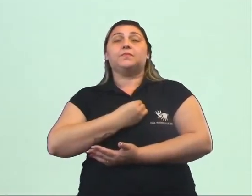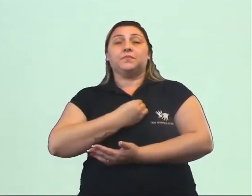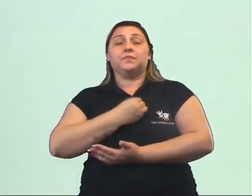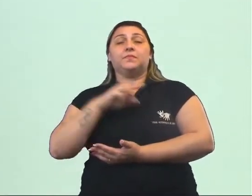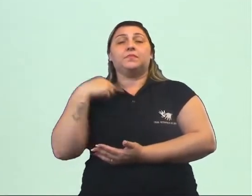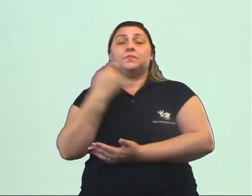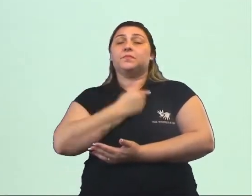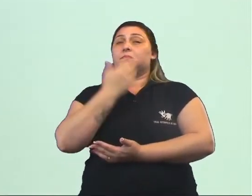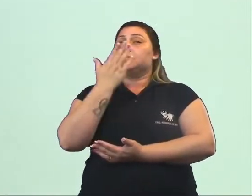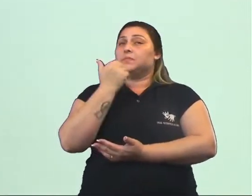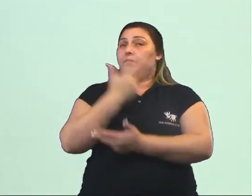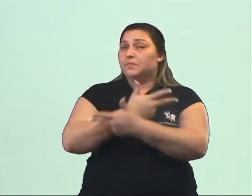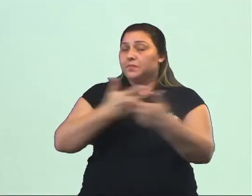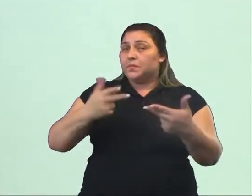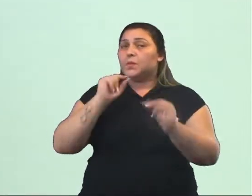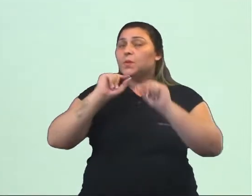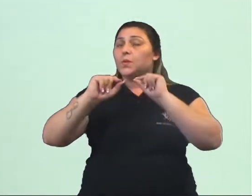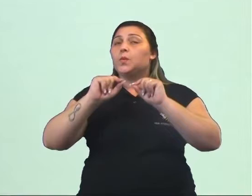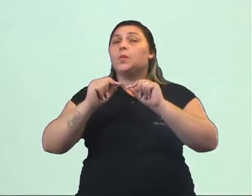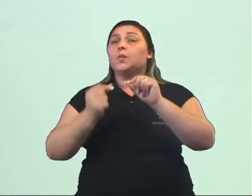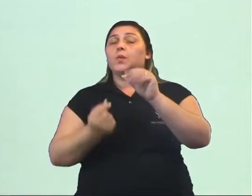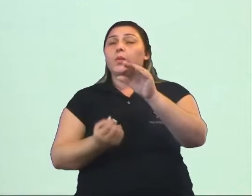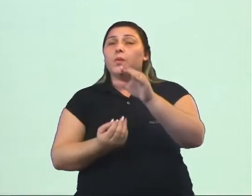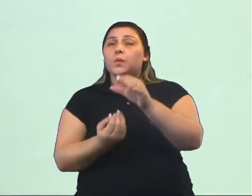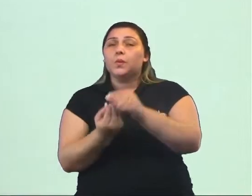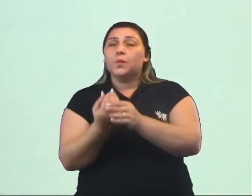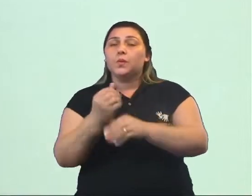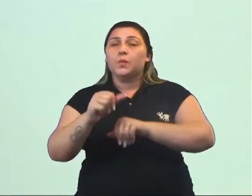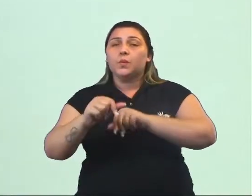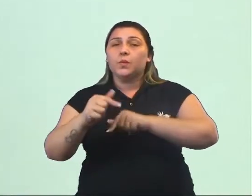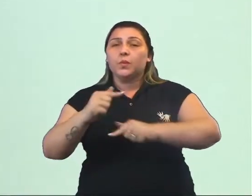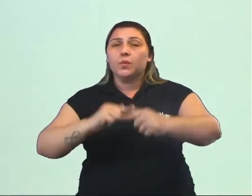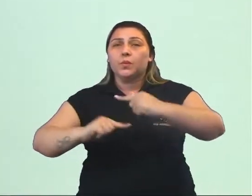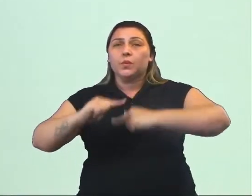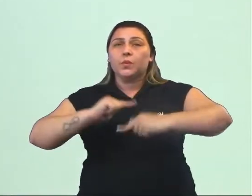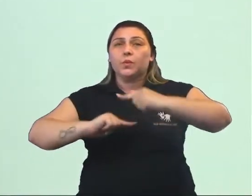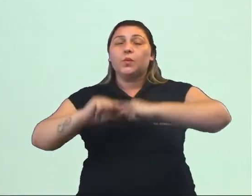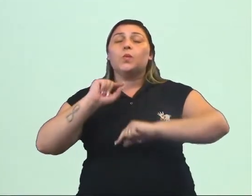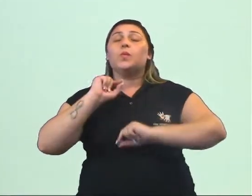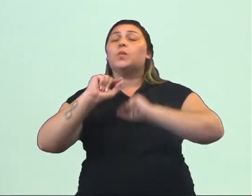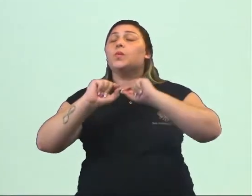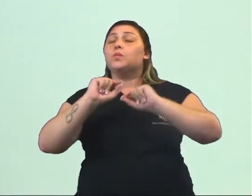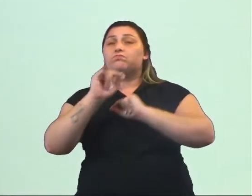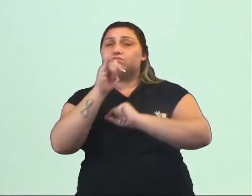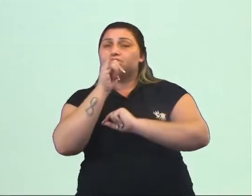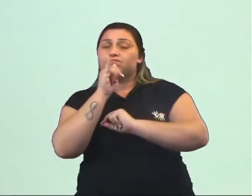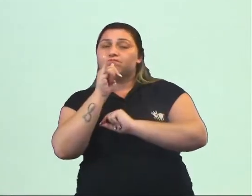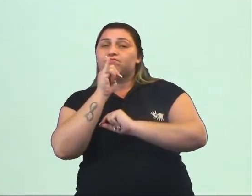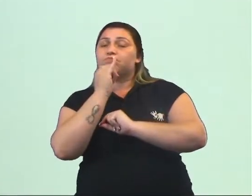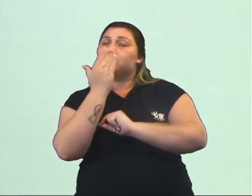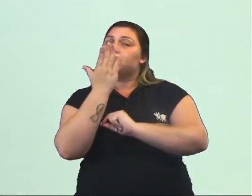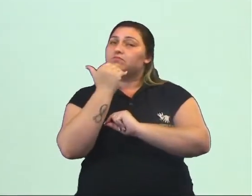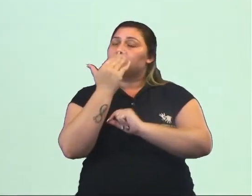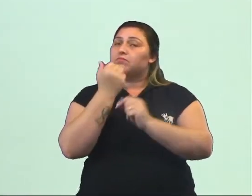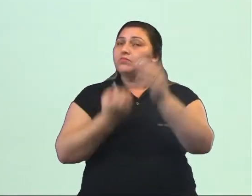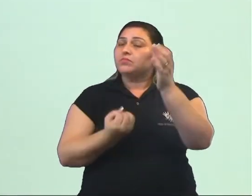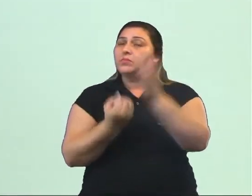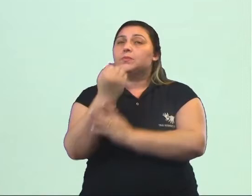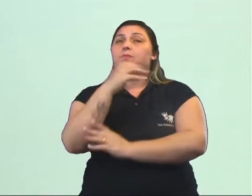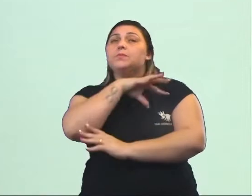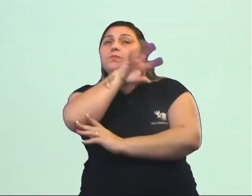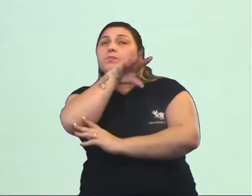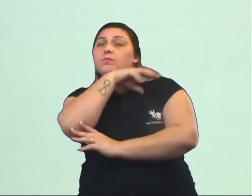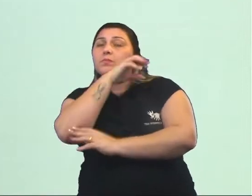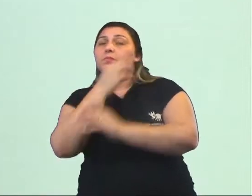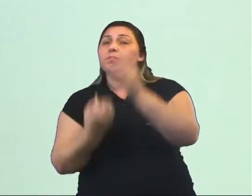alimentação. Estudamos um pouquinho sobre o que é matéria-prima, vimos também o que são exemplos, de alimentos de origem